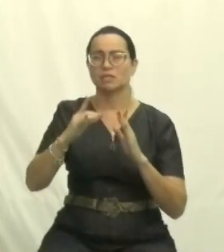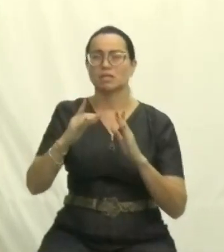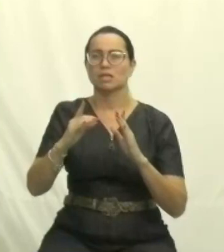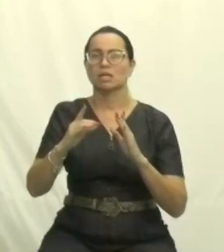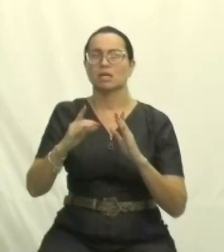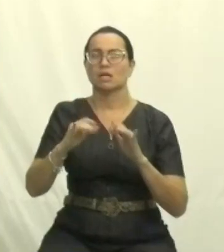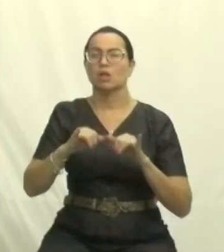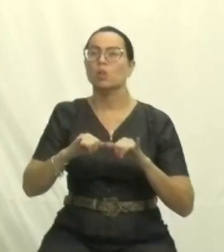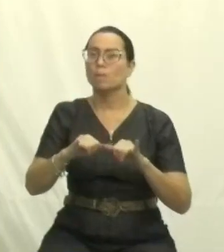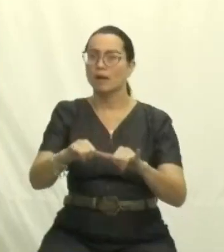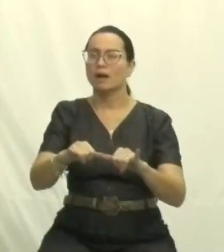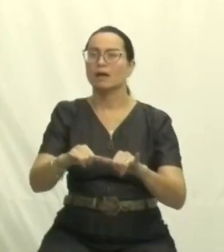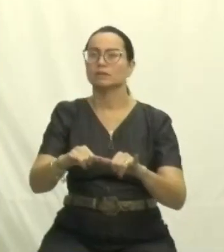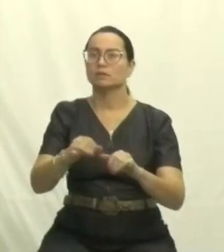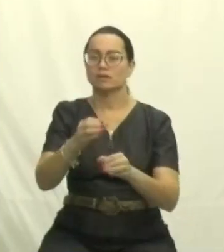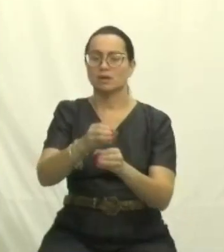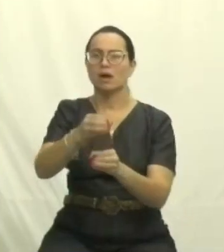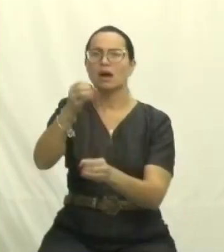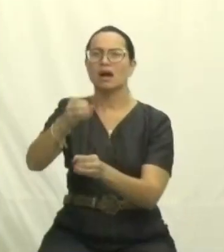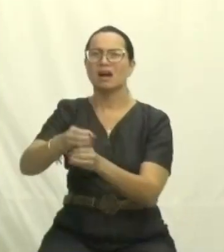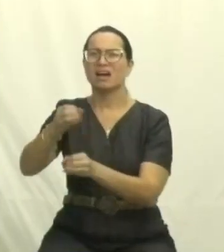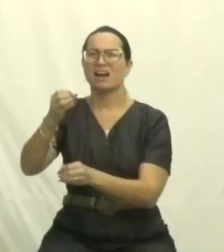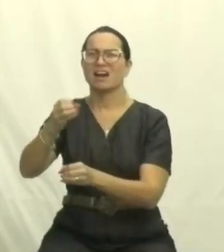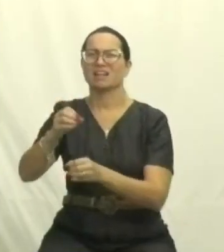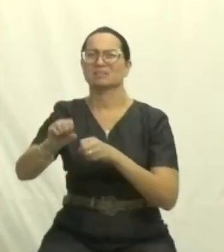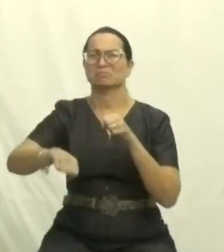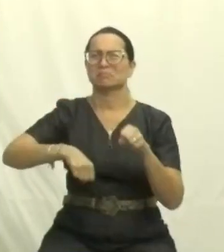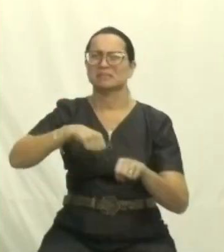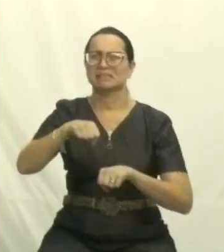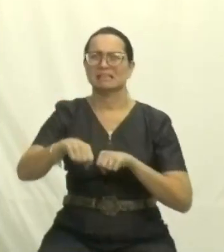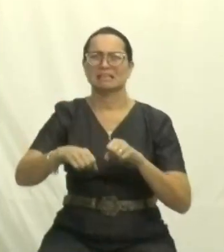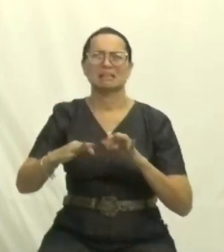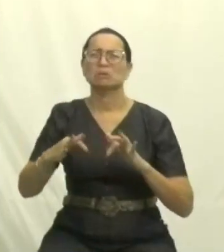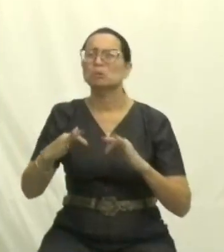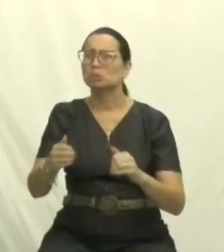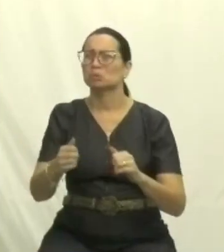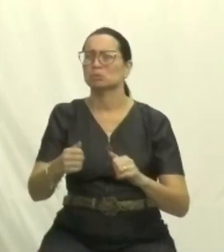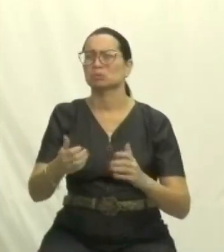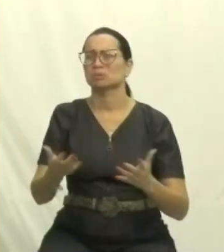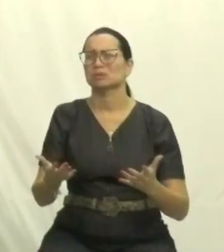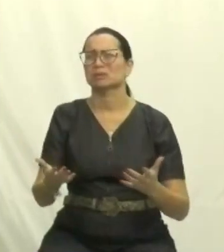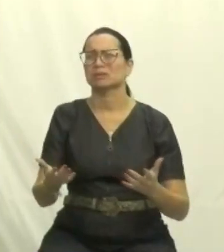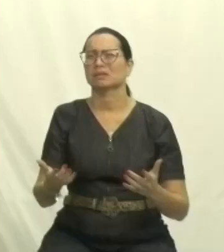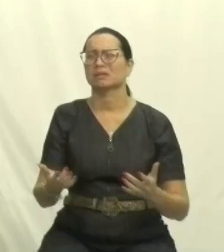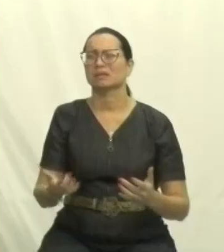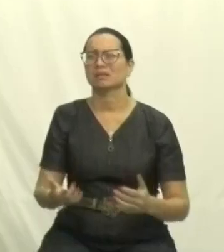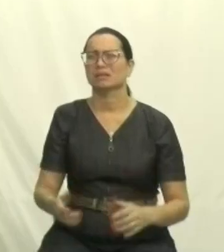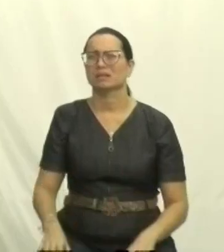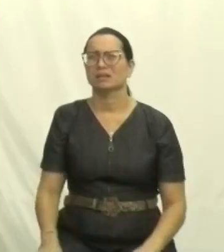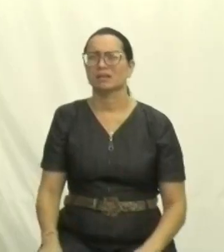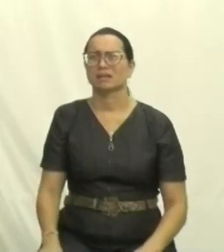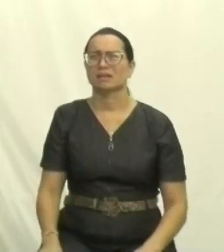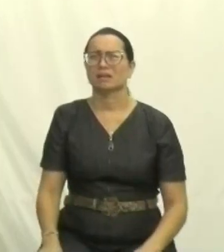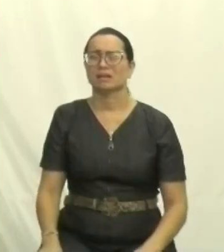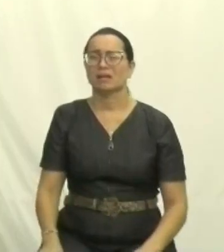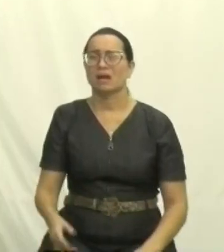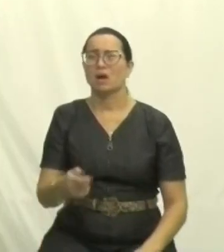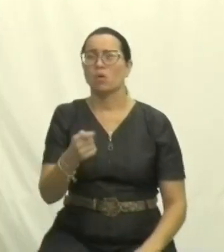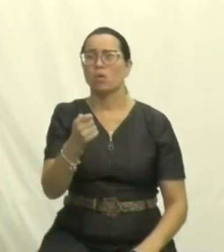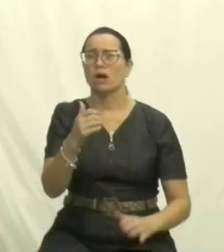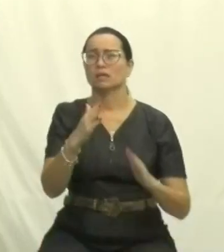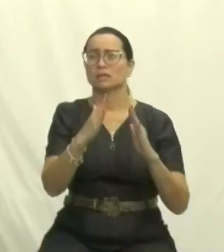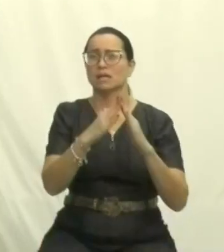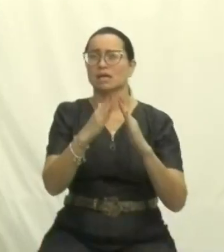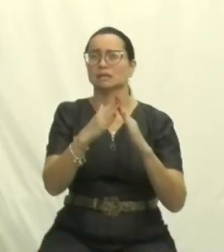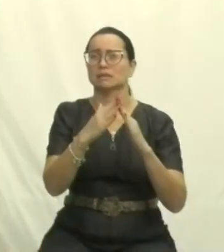dele de alumínio, bicicleta, levaram tudo que tinha direito. E ele acabou dando a casa quase de graça para sair